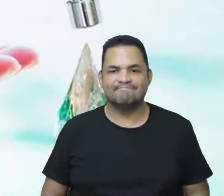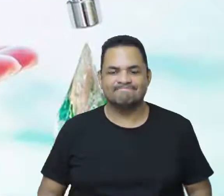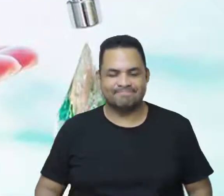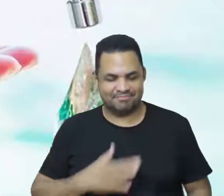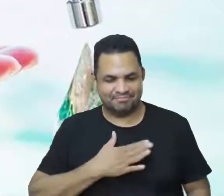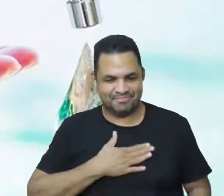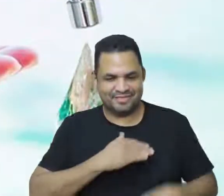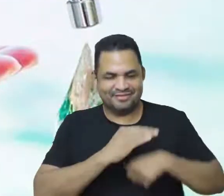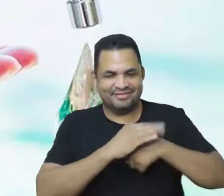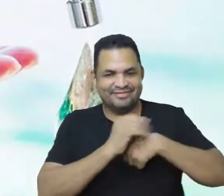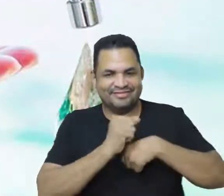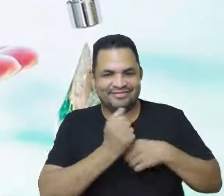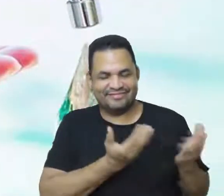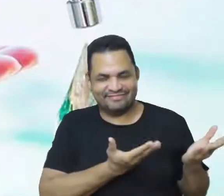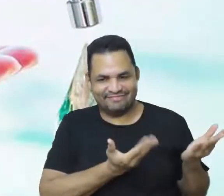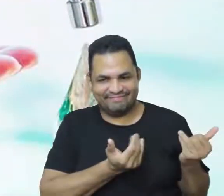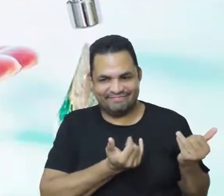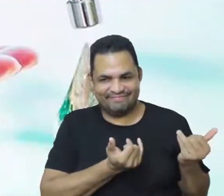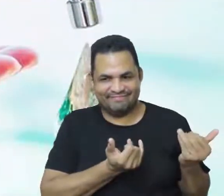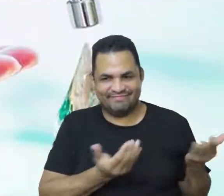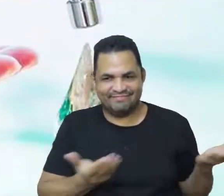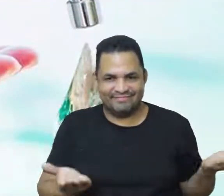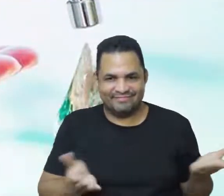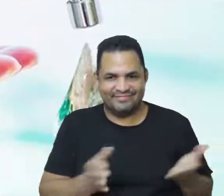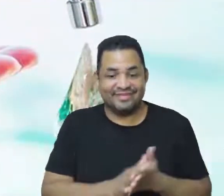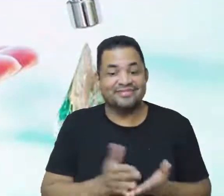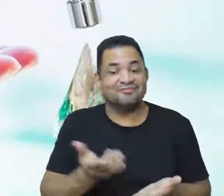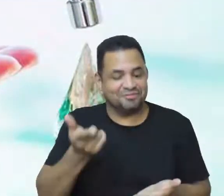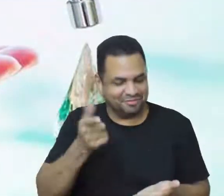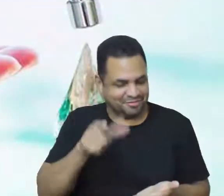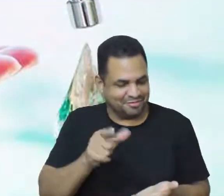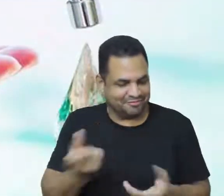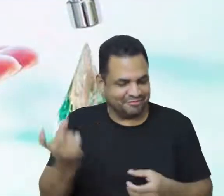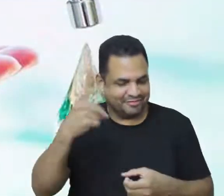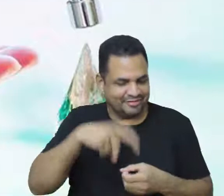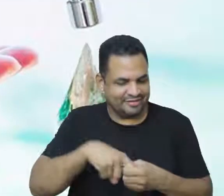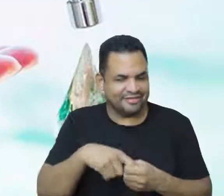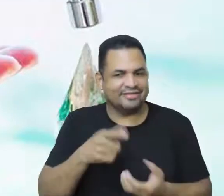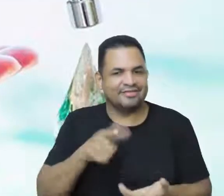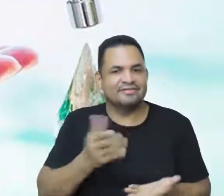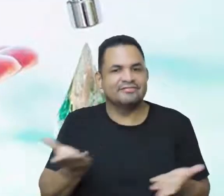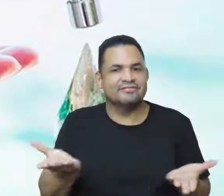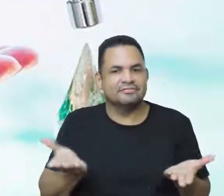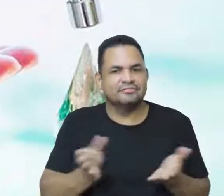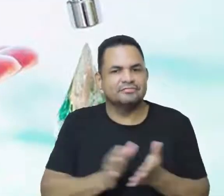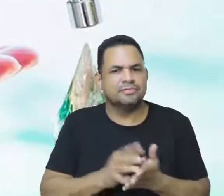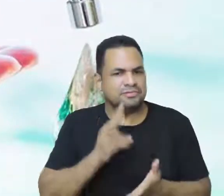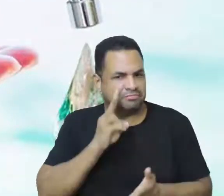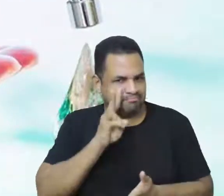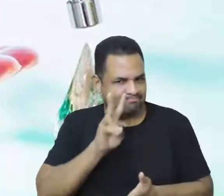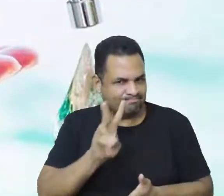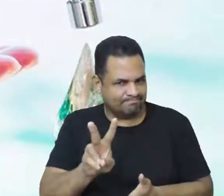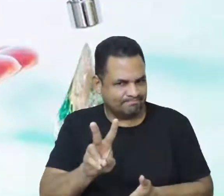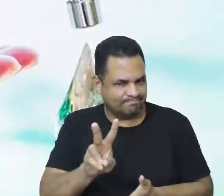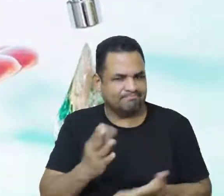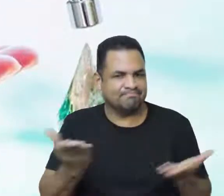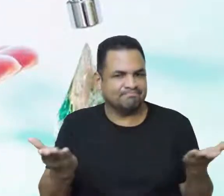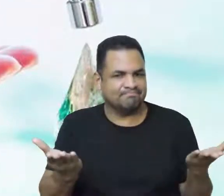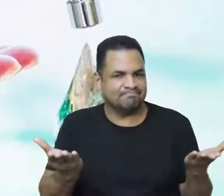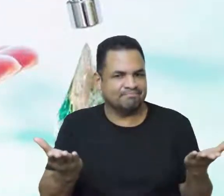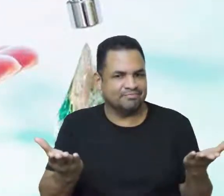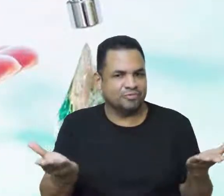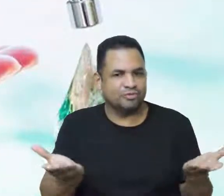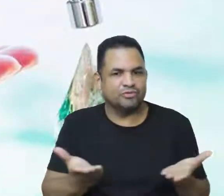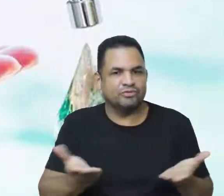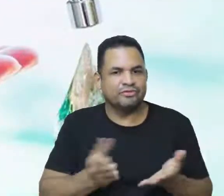Meus queridos jovens, estamos de volta novamente aqui. Como vocês podem observarem, nós